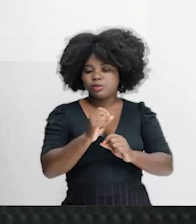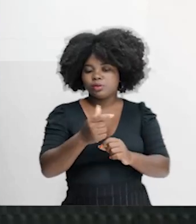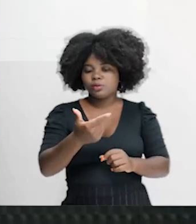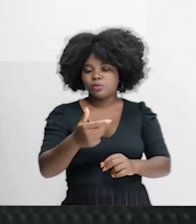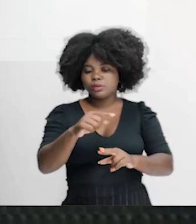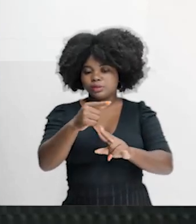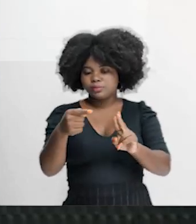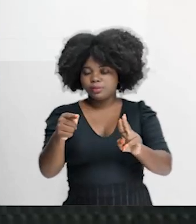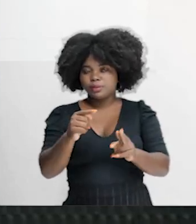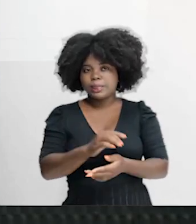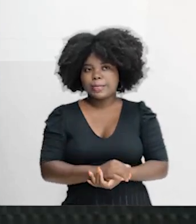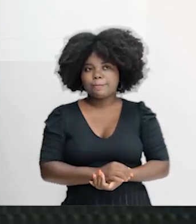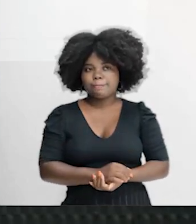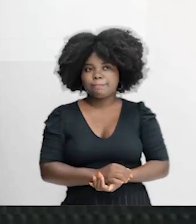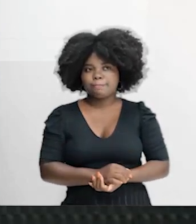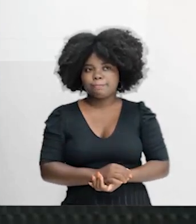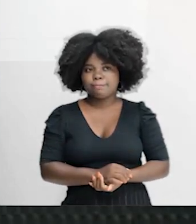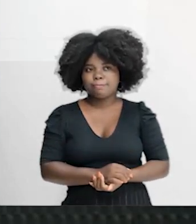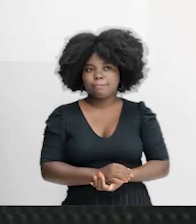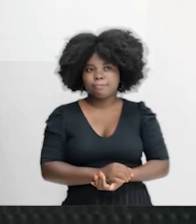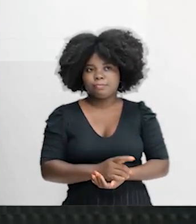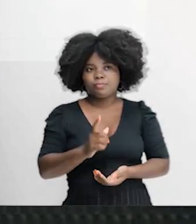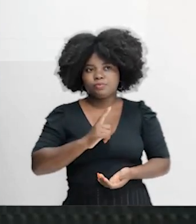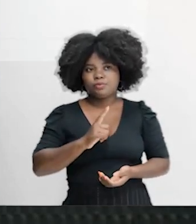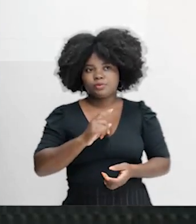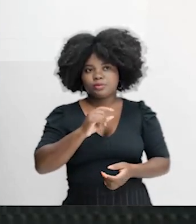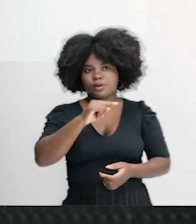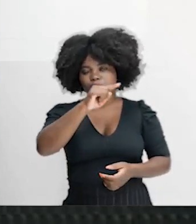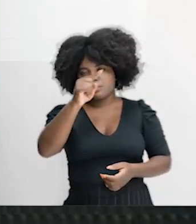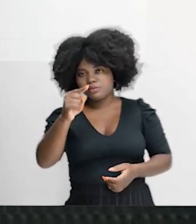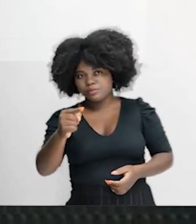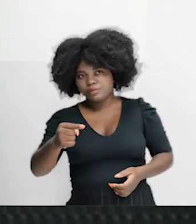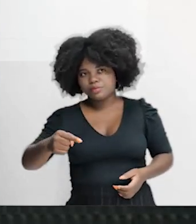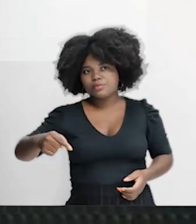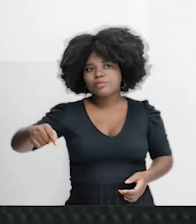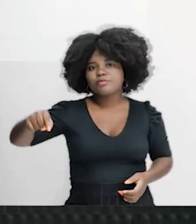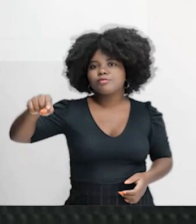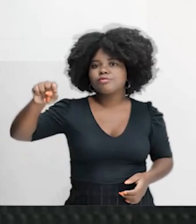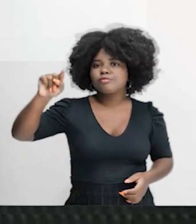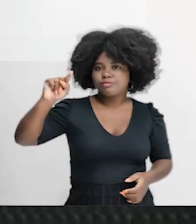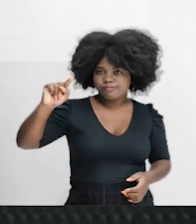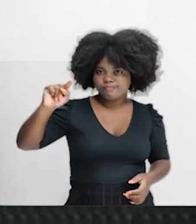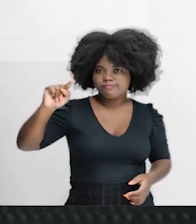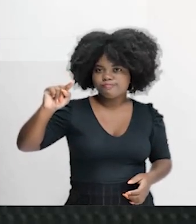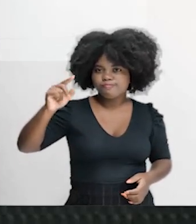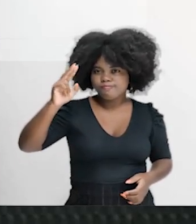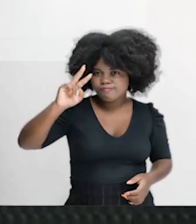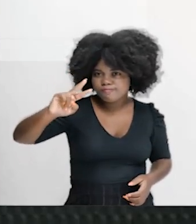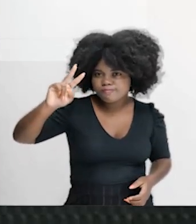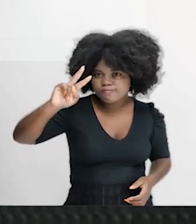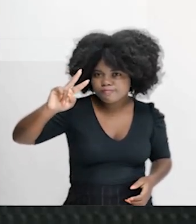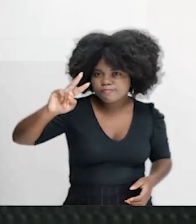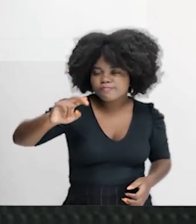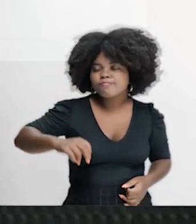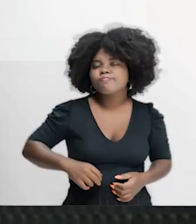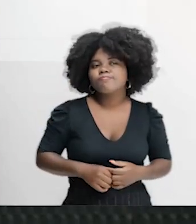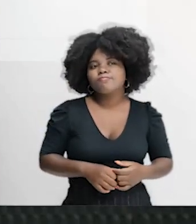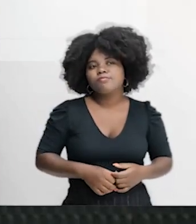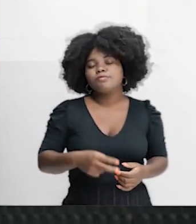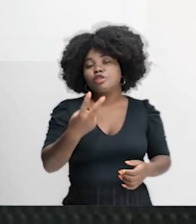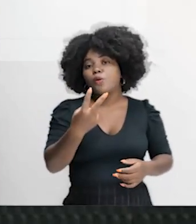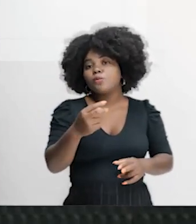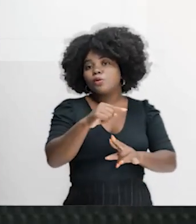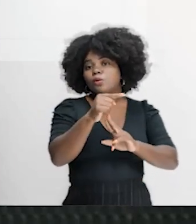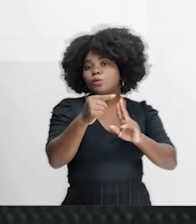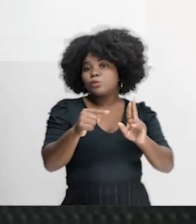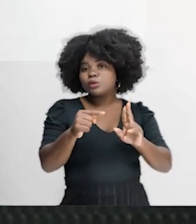Você sabe que na função seno ele faz isso, né? Essa voltinha aqui. Ó. Então ele leva